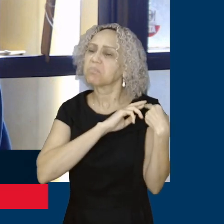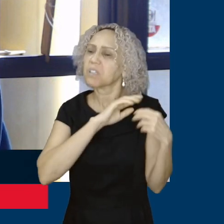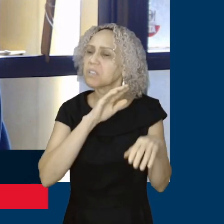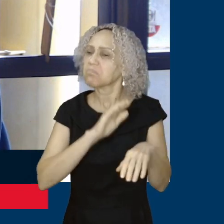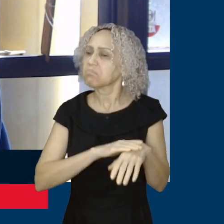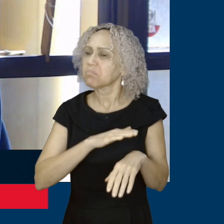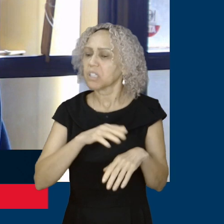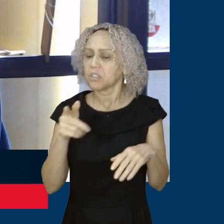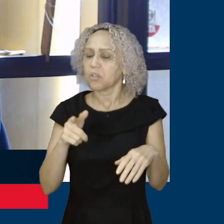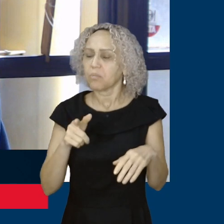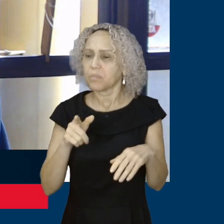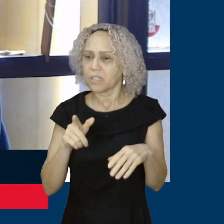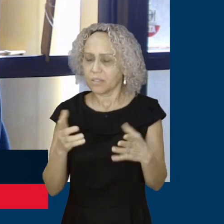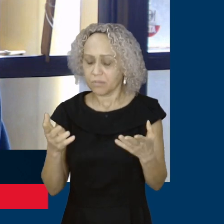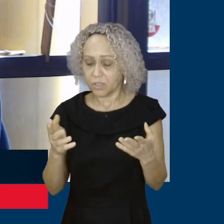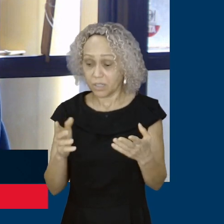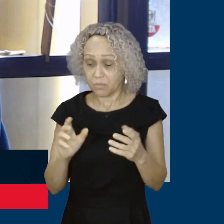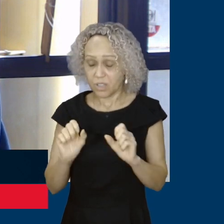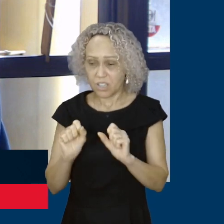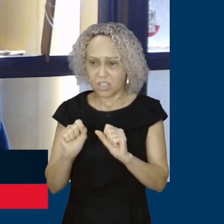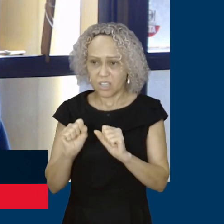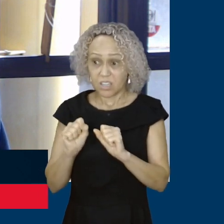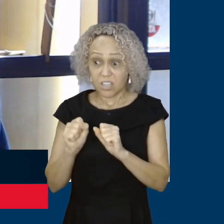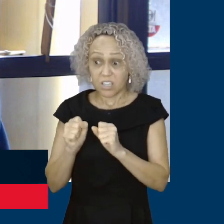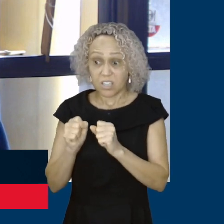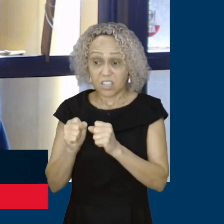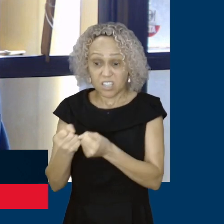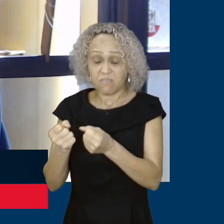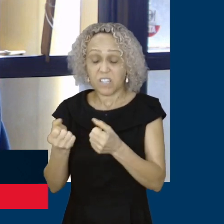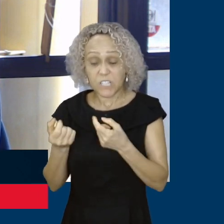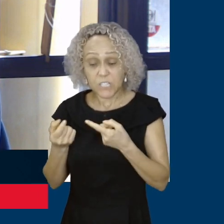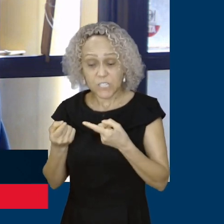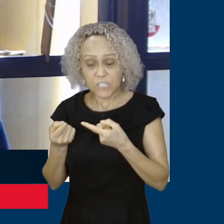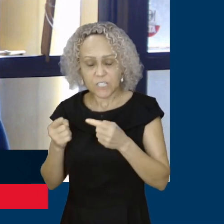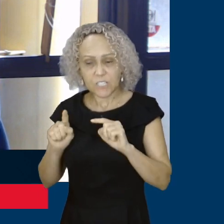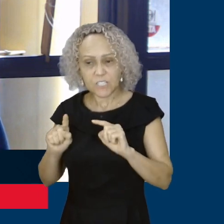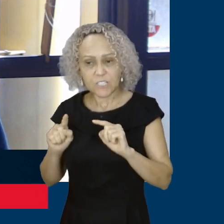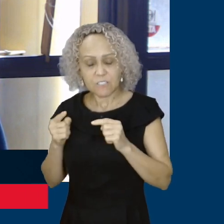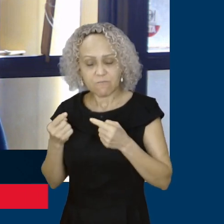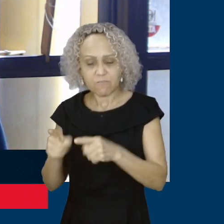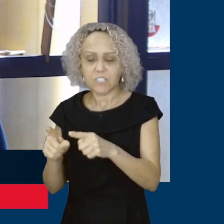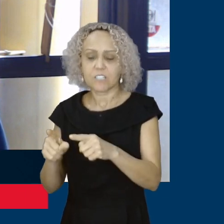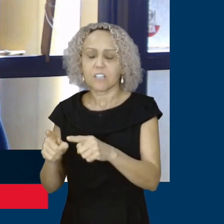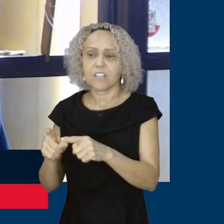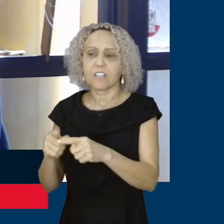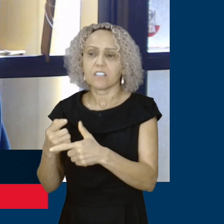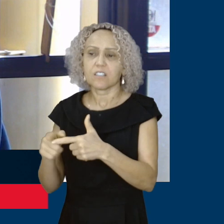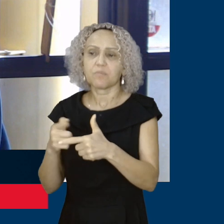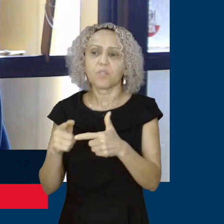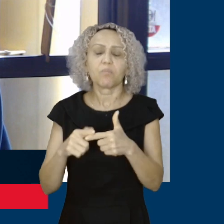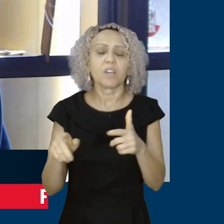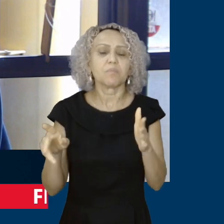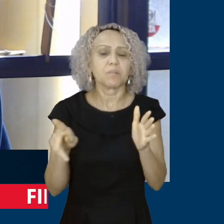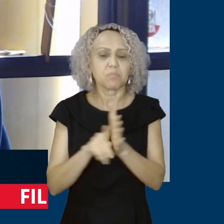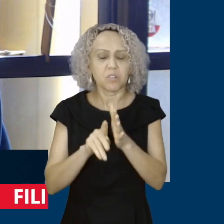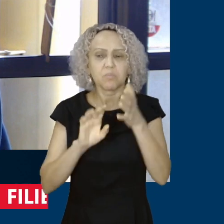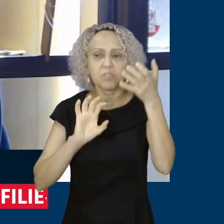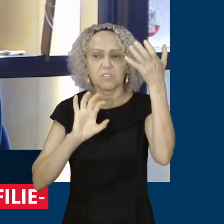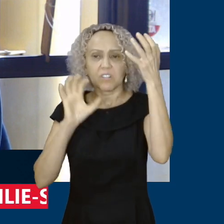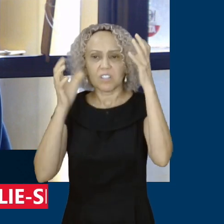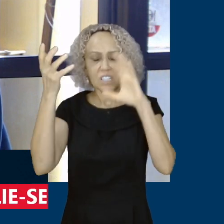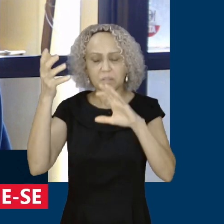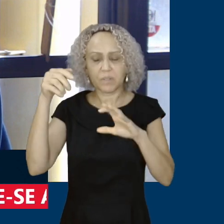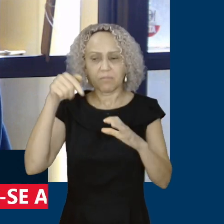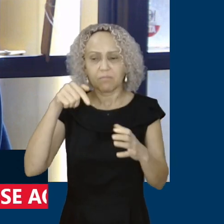esta situação que nós estamos vivendo no planeta de risco para a própria vida no planeta. Então, eles, ao longo da